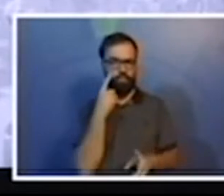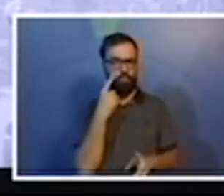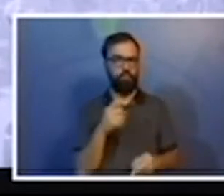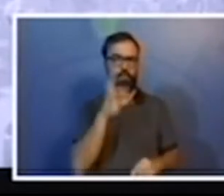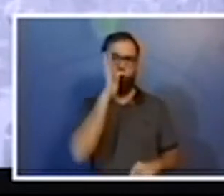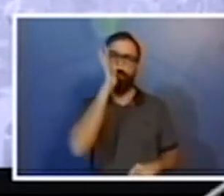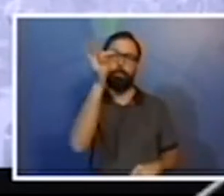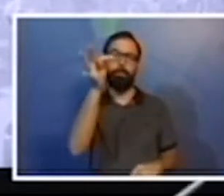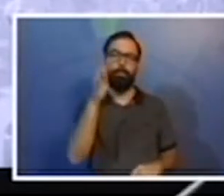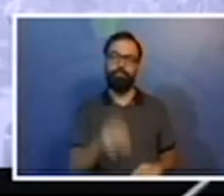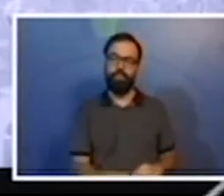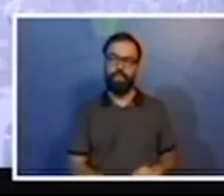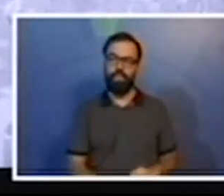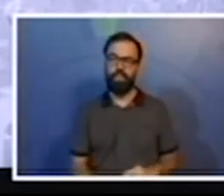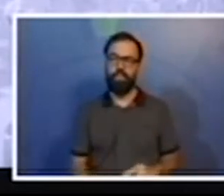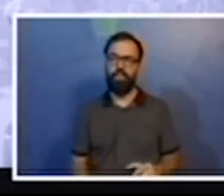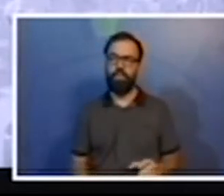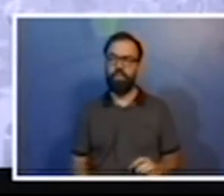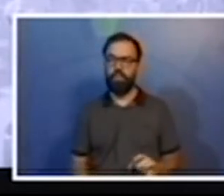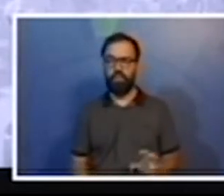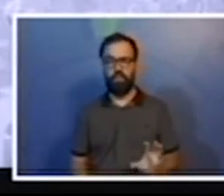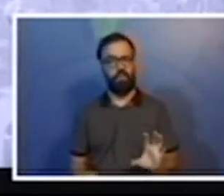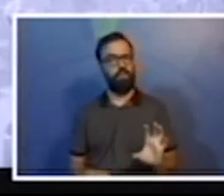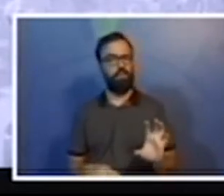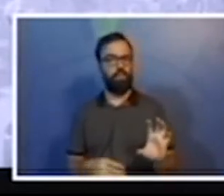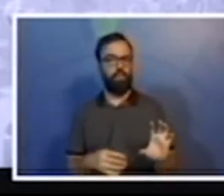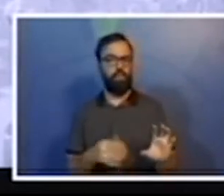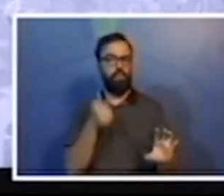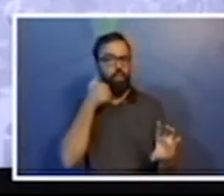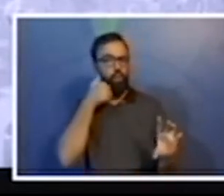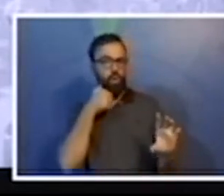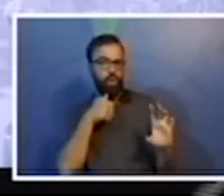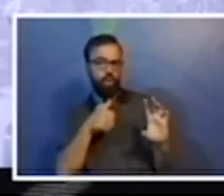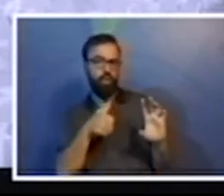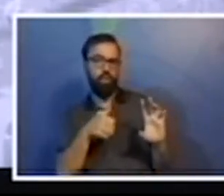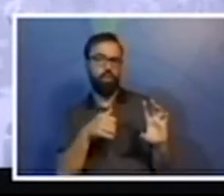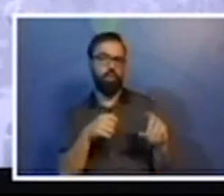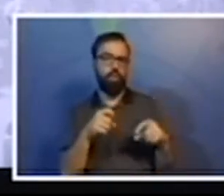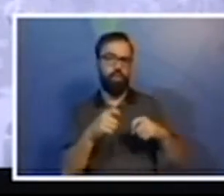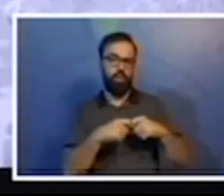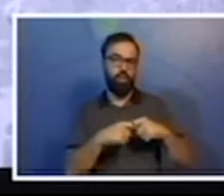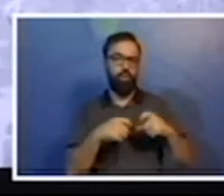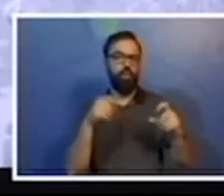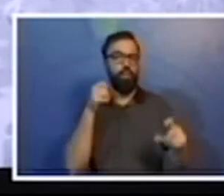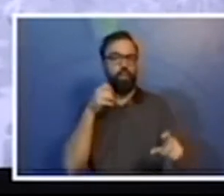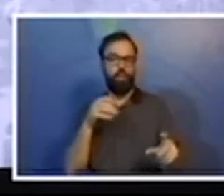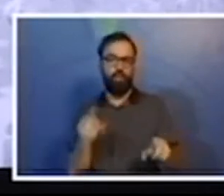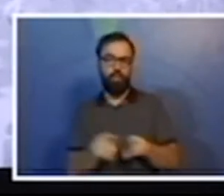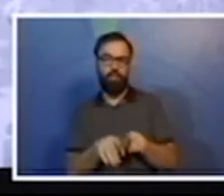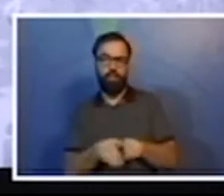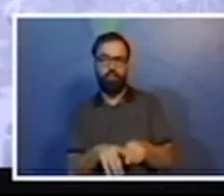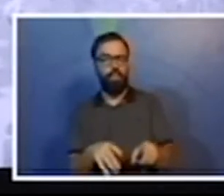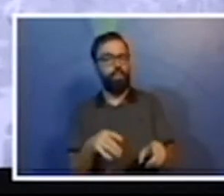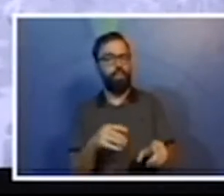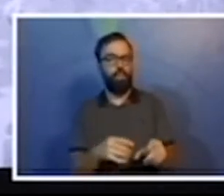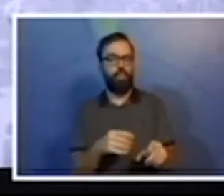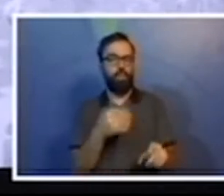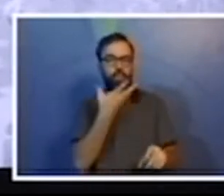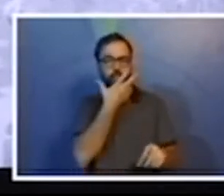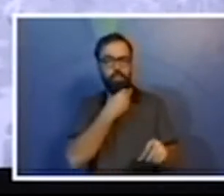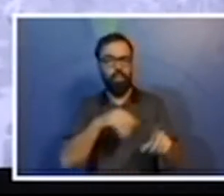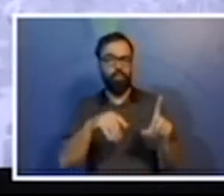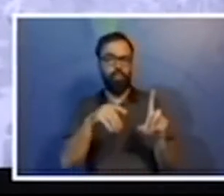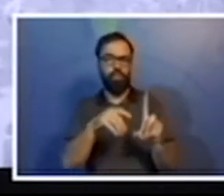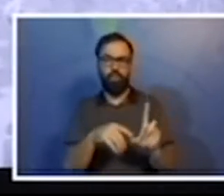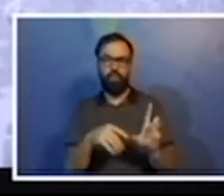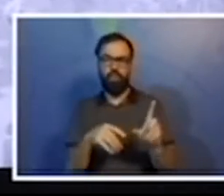as angiospermas na flor Temos tanto órgão sexual masculino quanto feminino o feminino essa parte central que